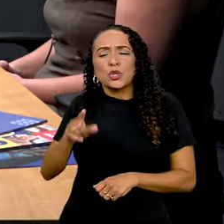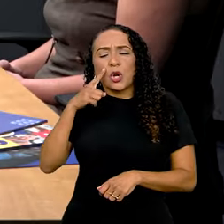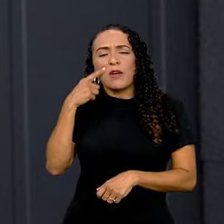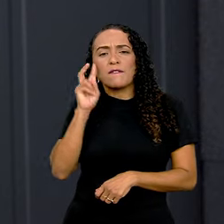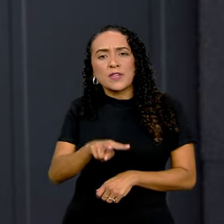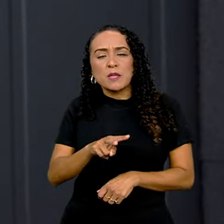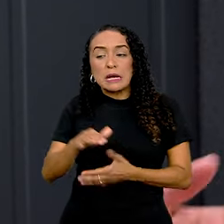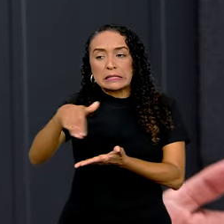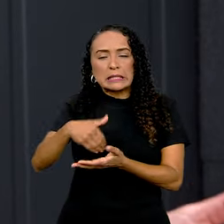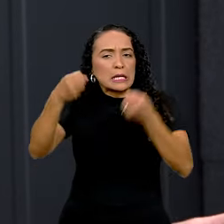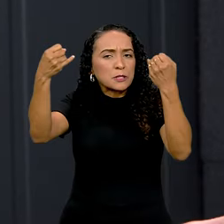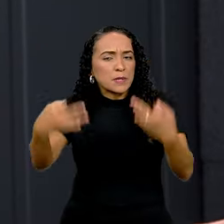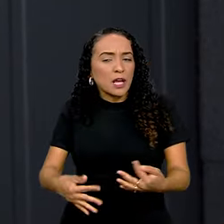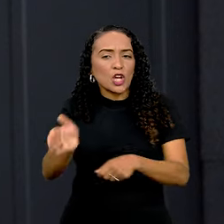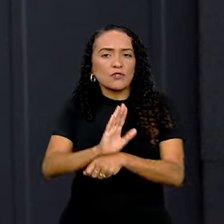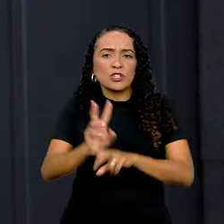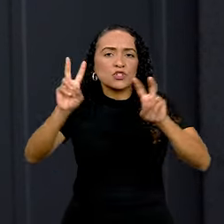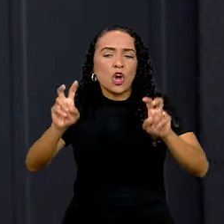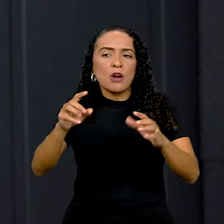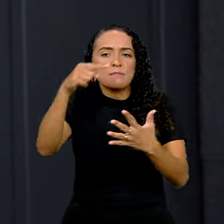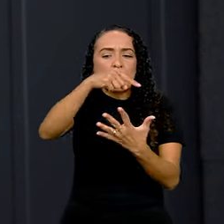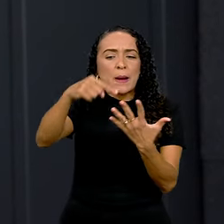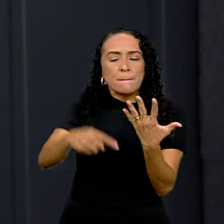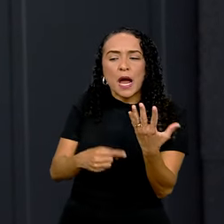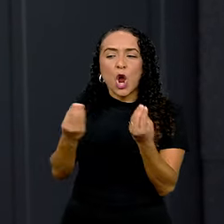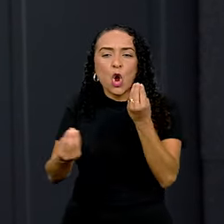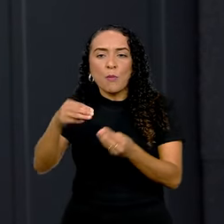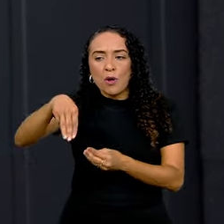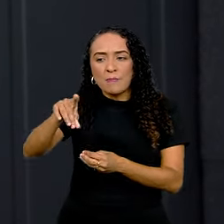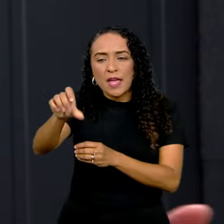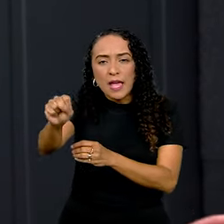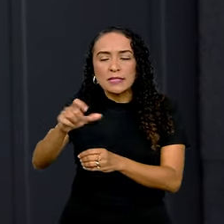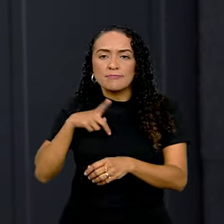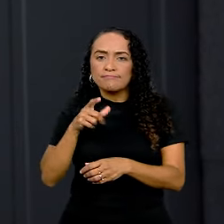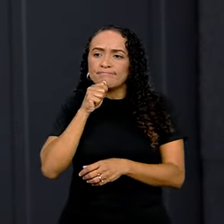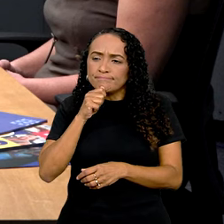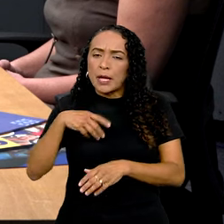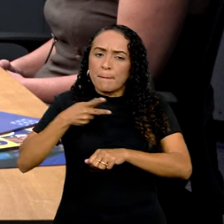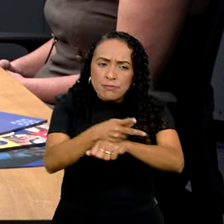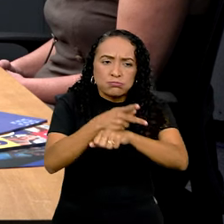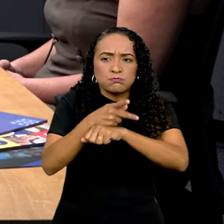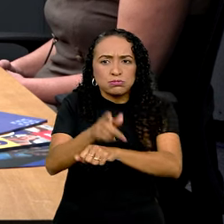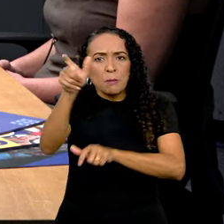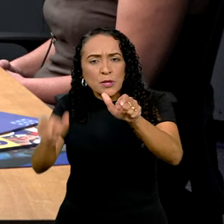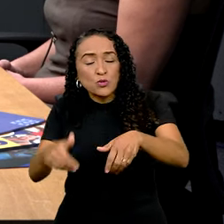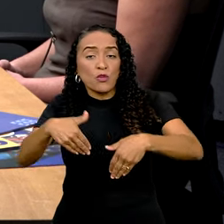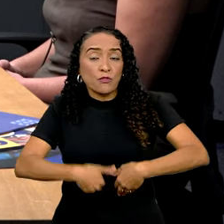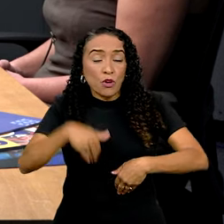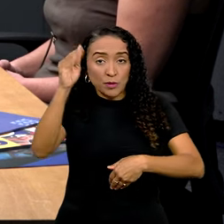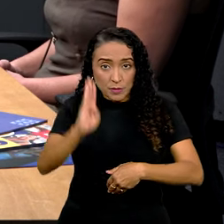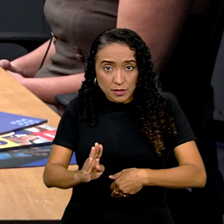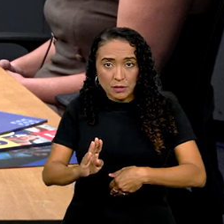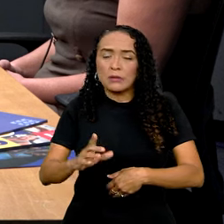diretora a gente viu ali a secretária falando no vídeo sobre as formas com que o MDS ainda está buscando essas pessoas que passam